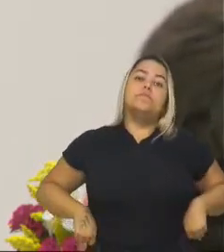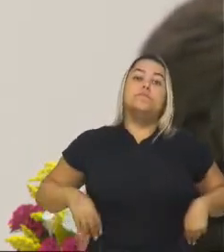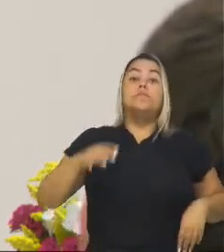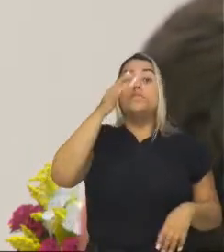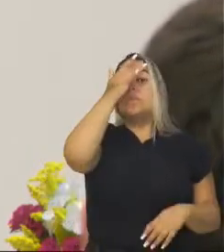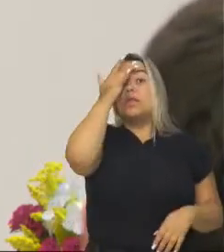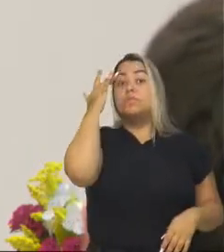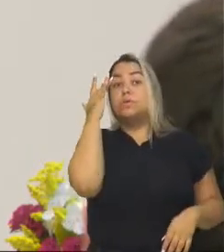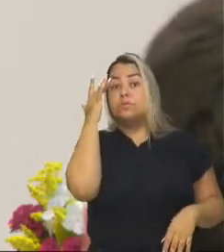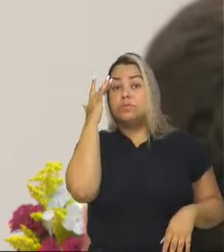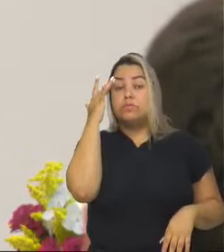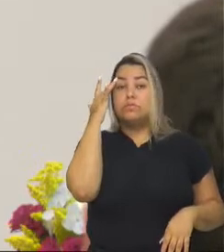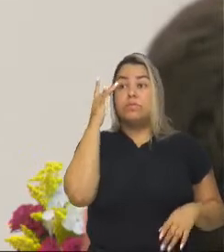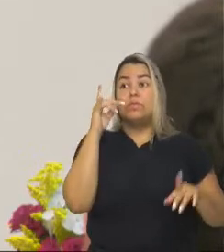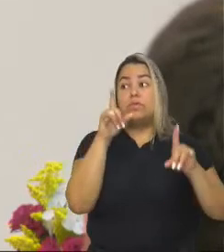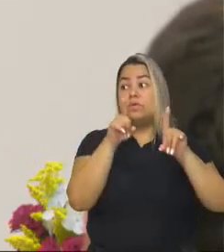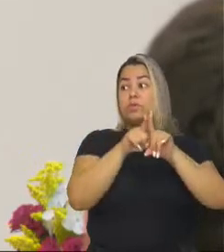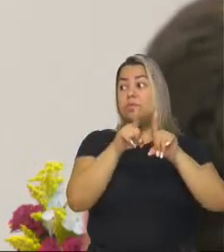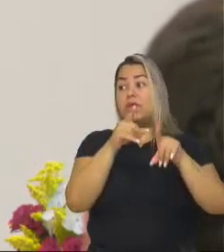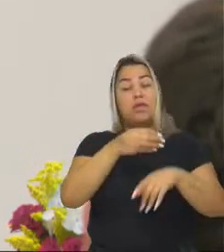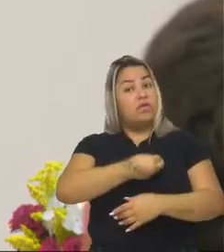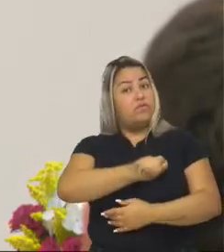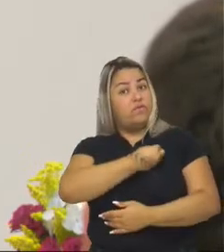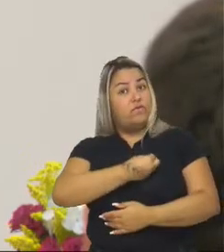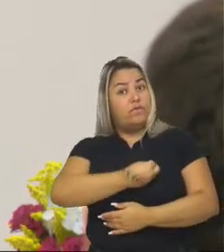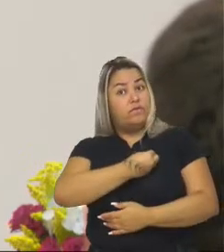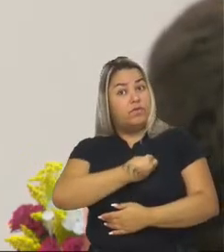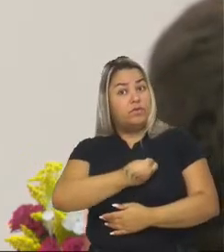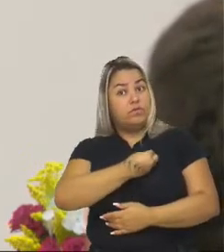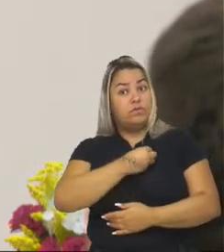estavam completamente vivendo em